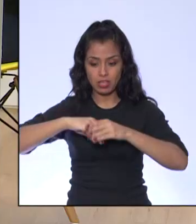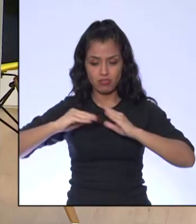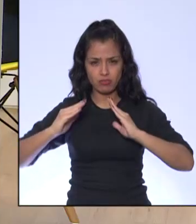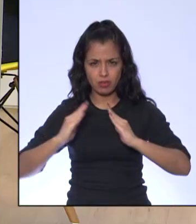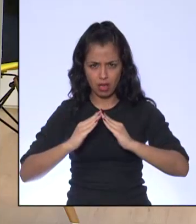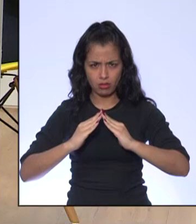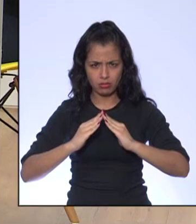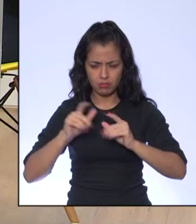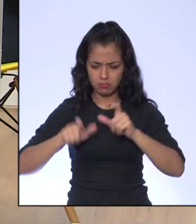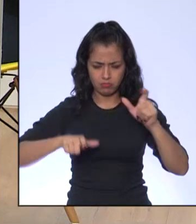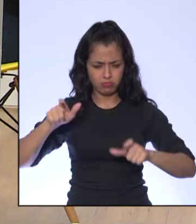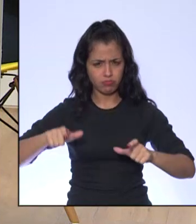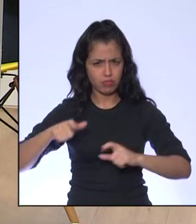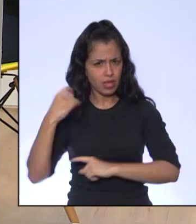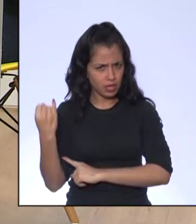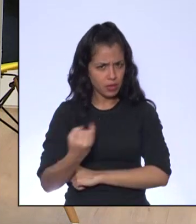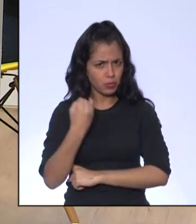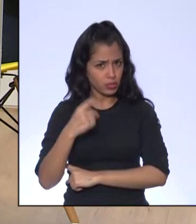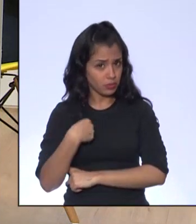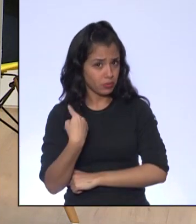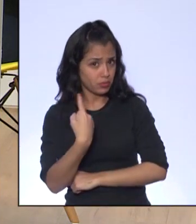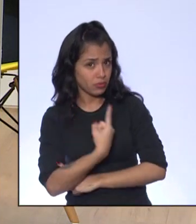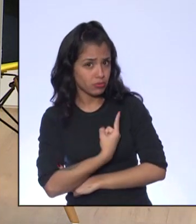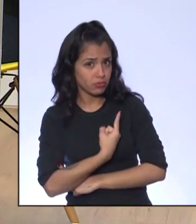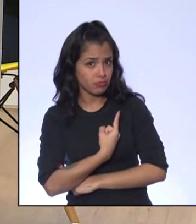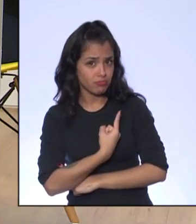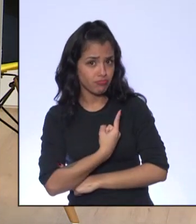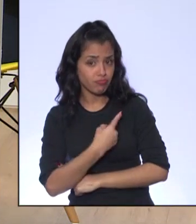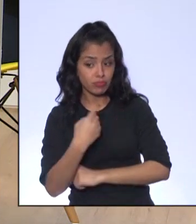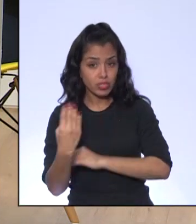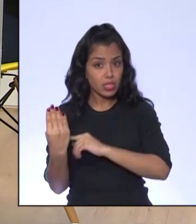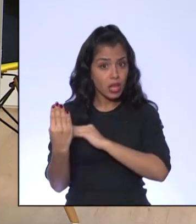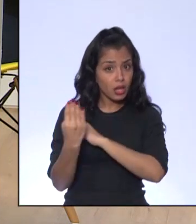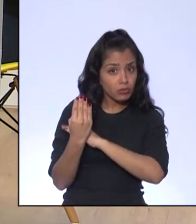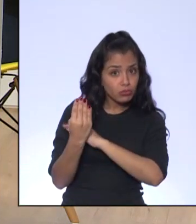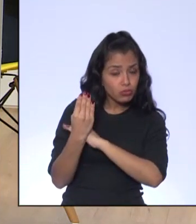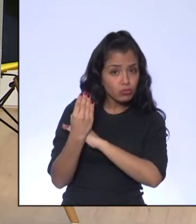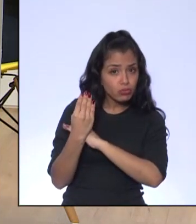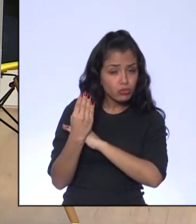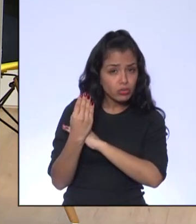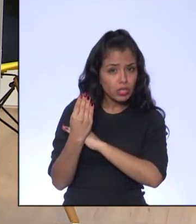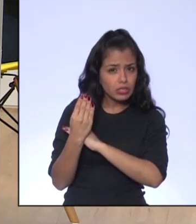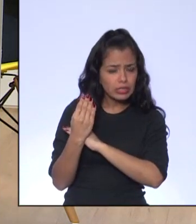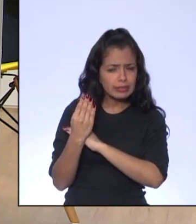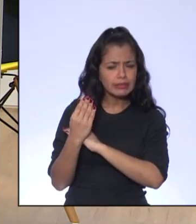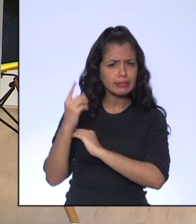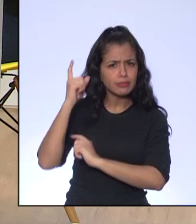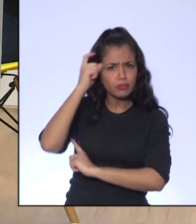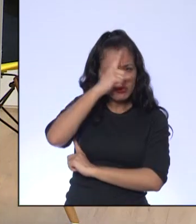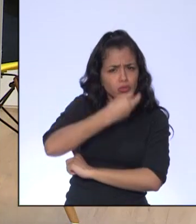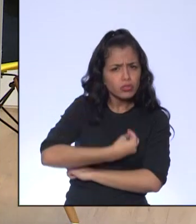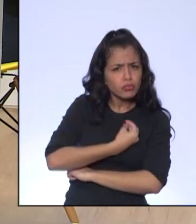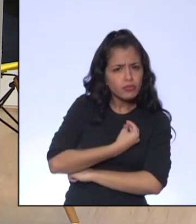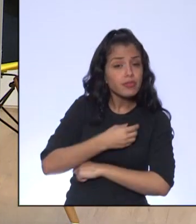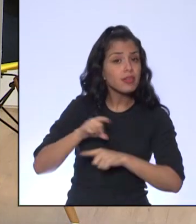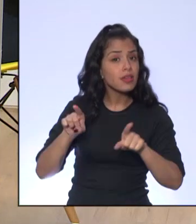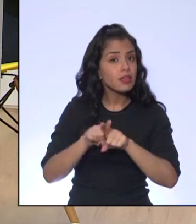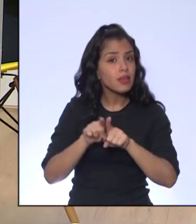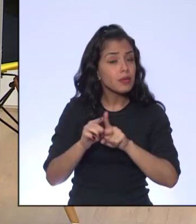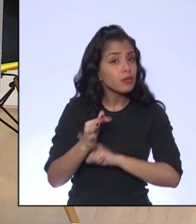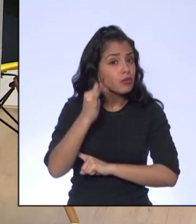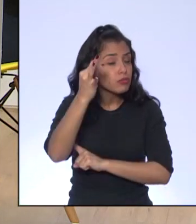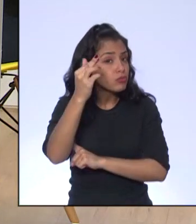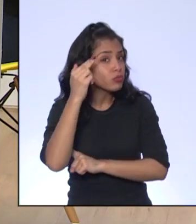nós? Elas nos ajudam nas nossas dificuldades e nos ajudam nos nossos sonhos? Nós temos que pensar que, neste